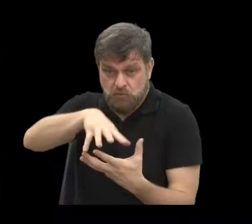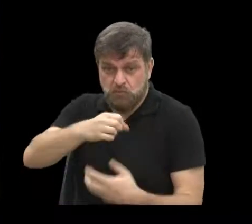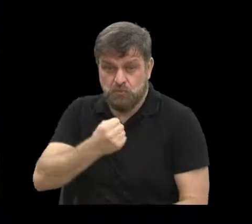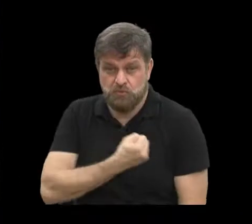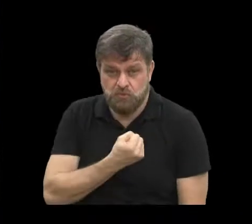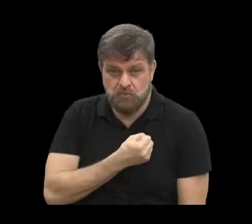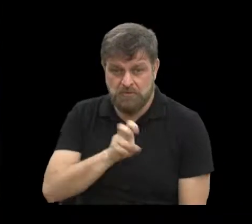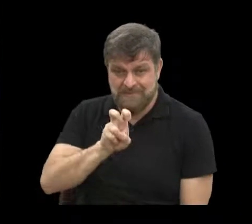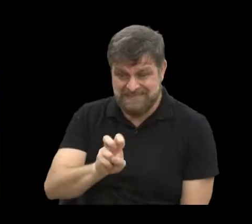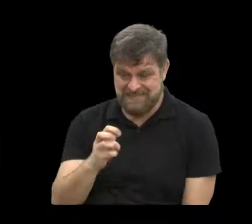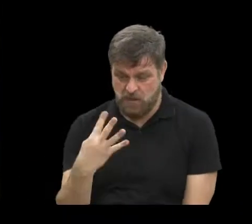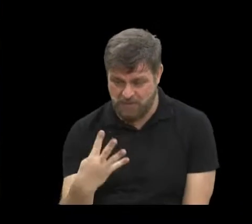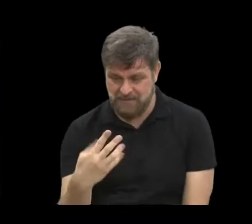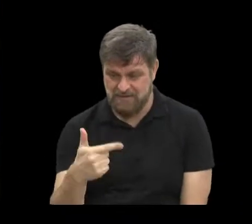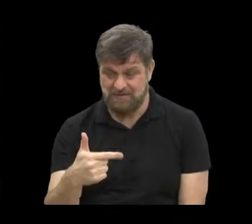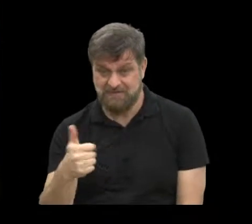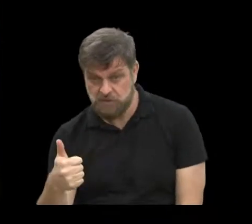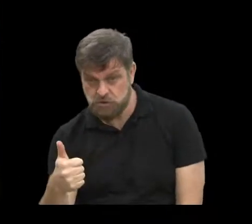5421, aprovada